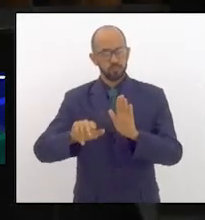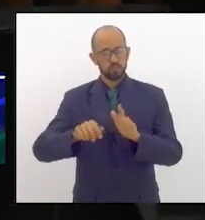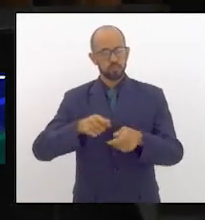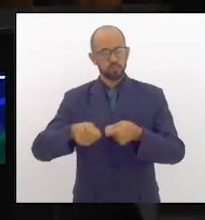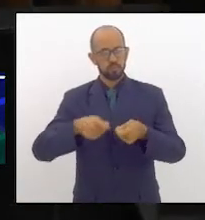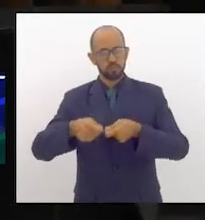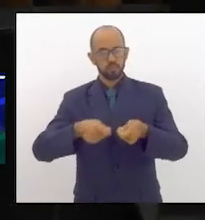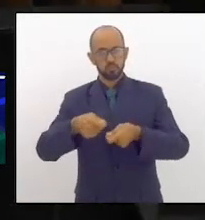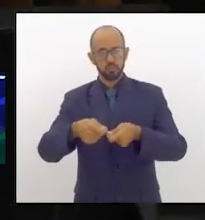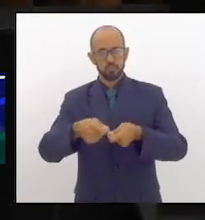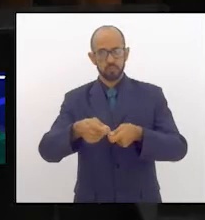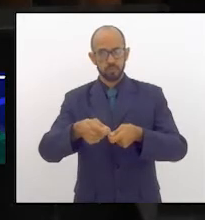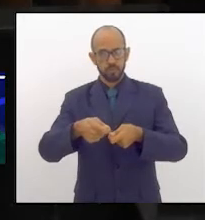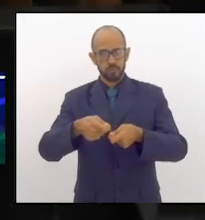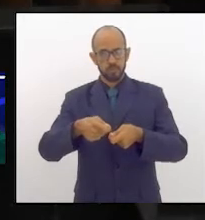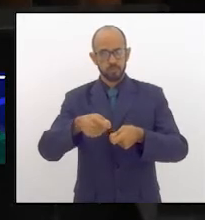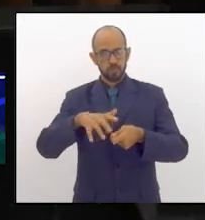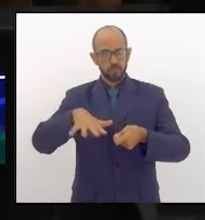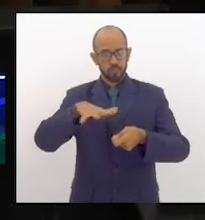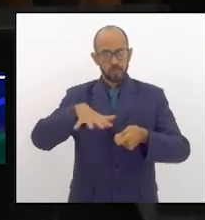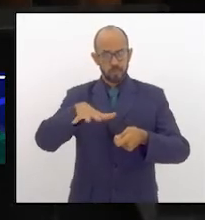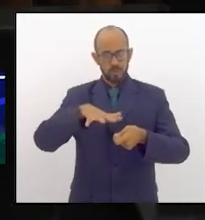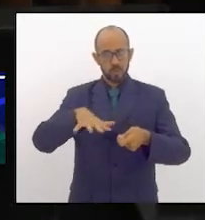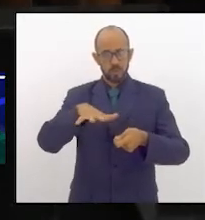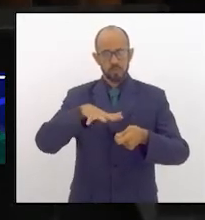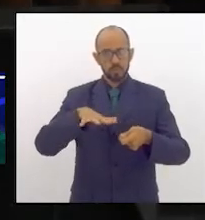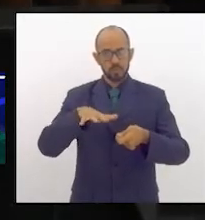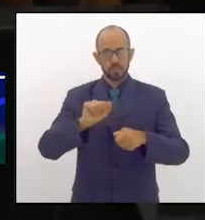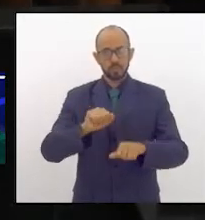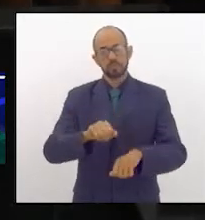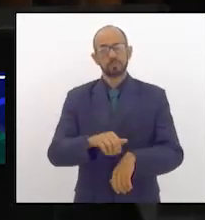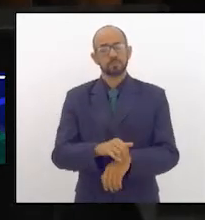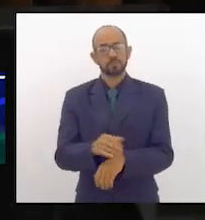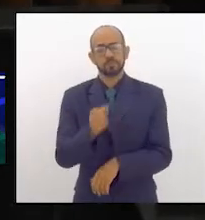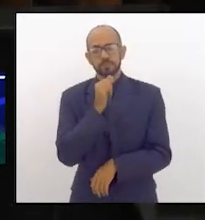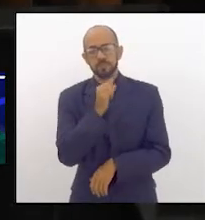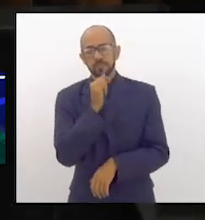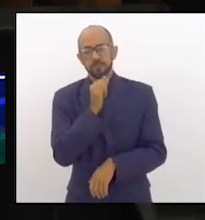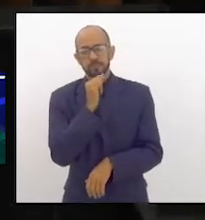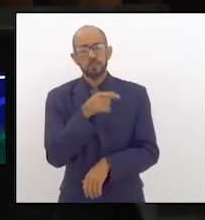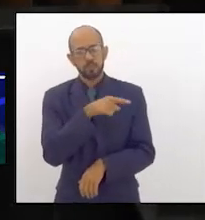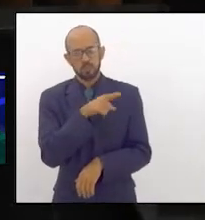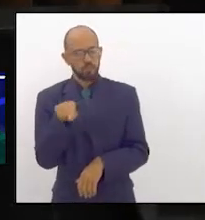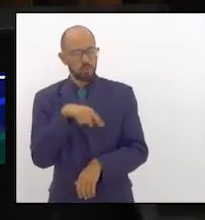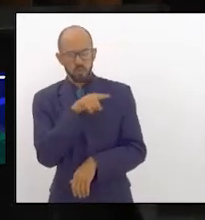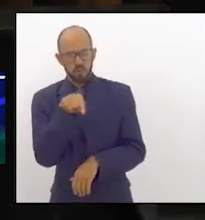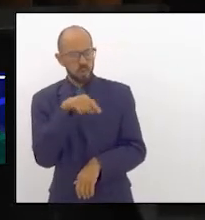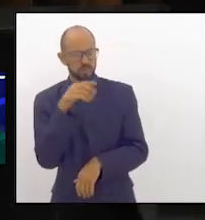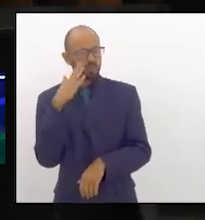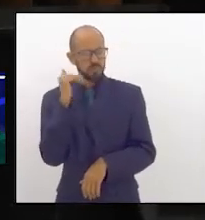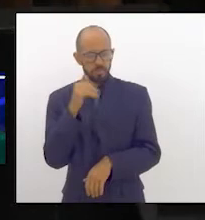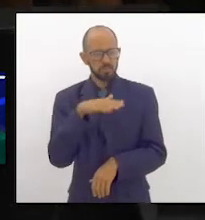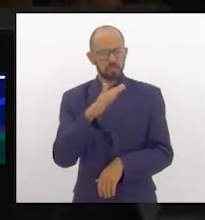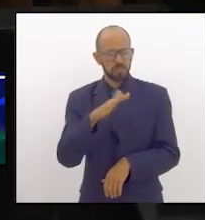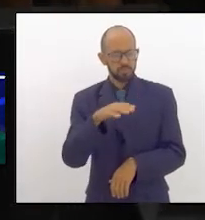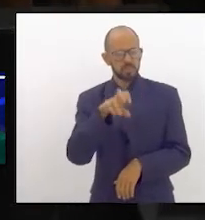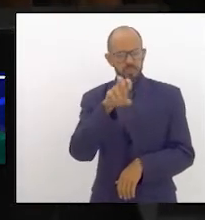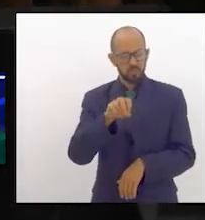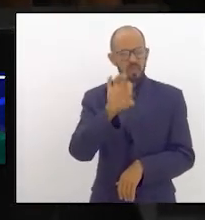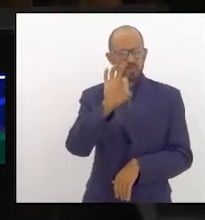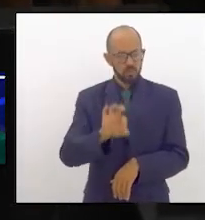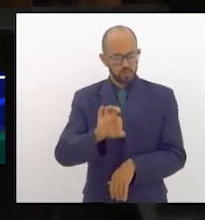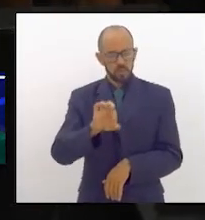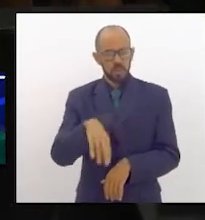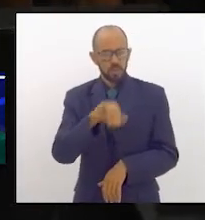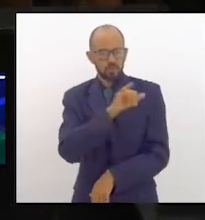controle dessas regiões Como já é sabido de quase cinquenta por cento da cidade do Rio de